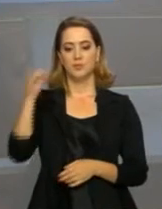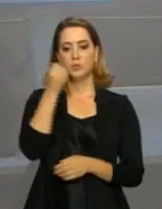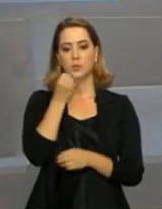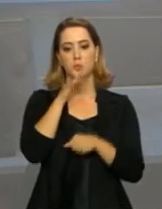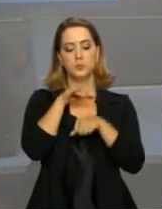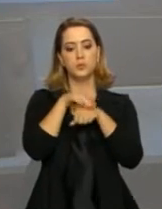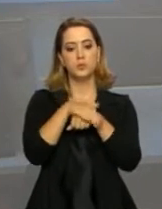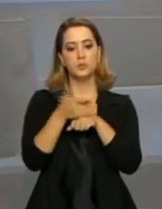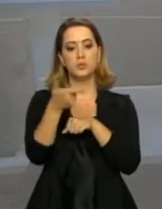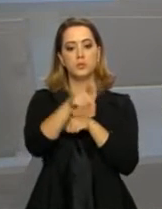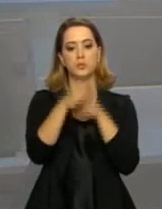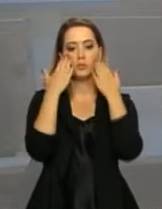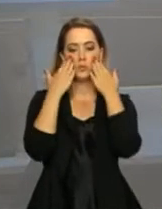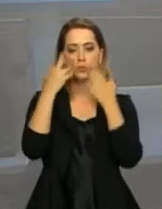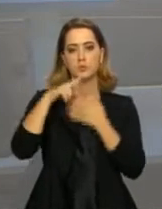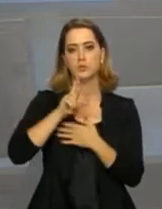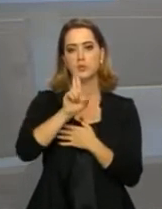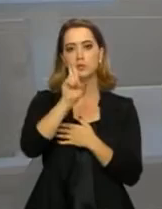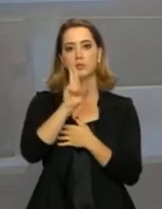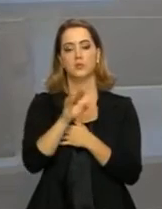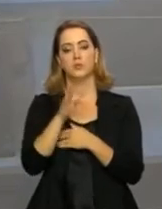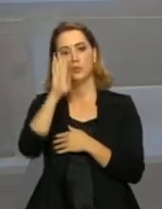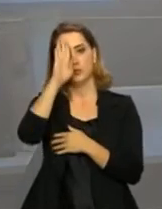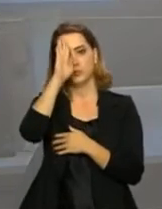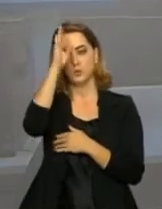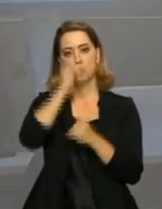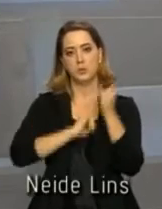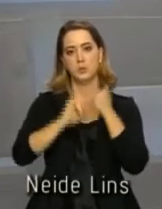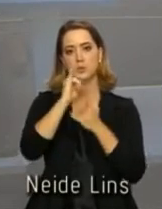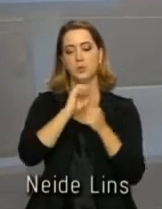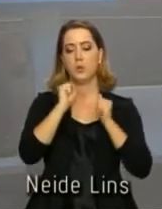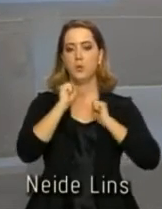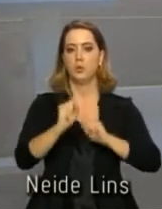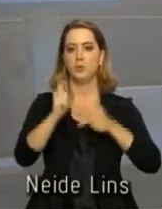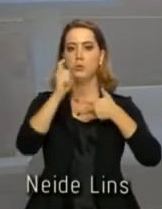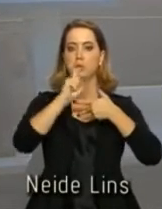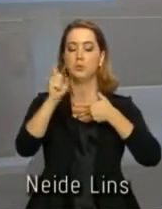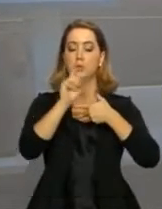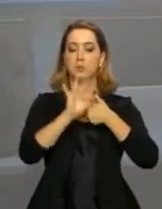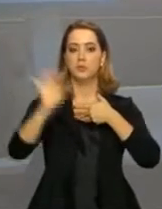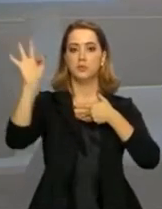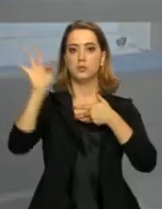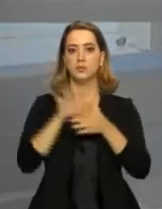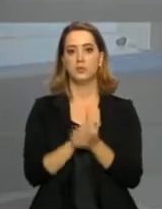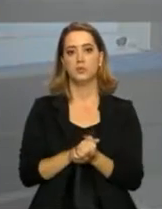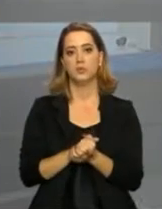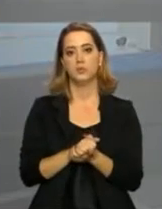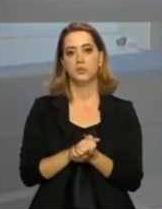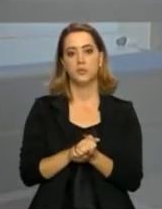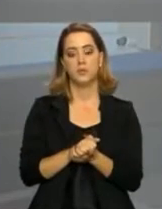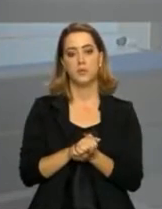Olá, boa noite. No ar mais uma edição do Repórter NBR com as notícias do Poder Executivo Federal.